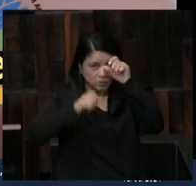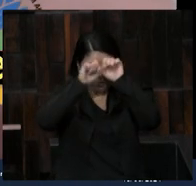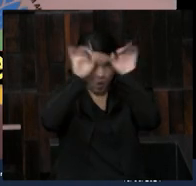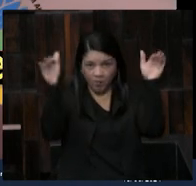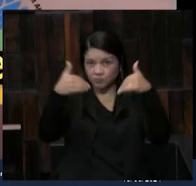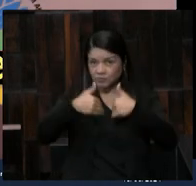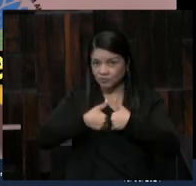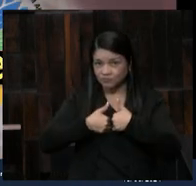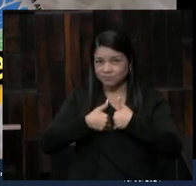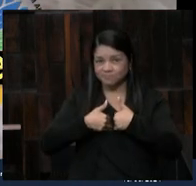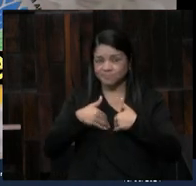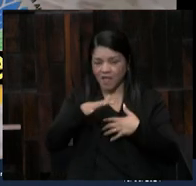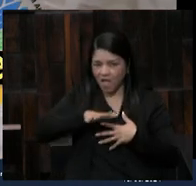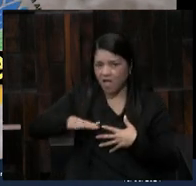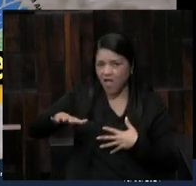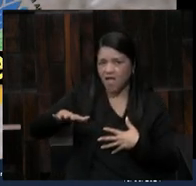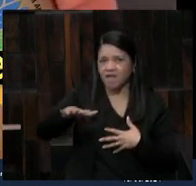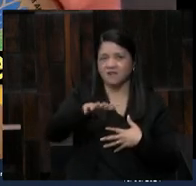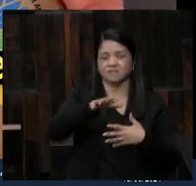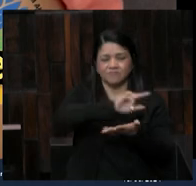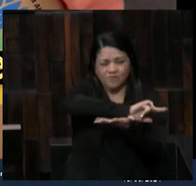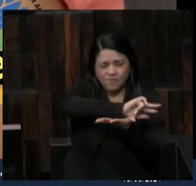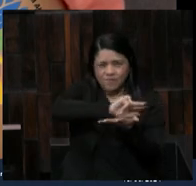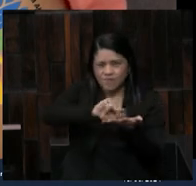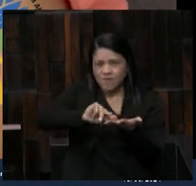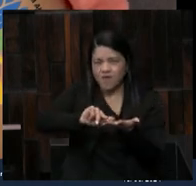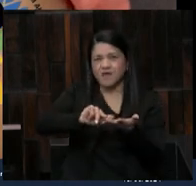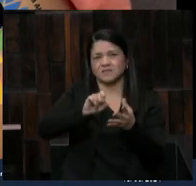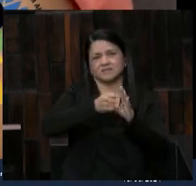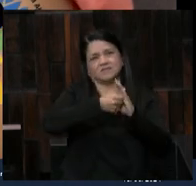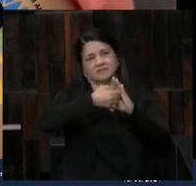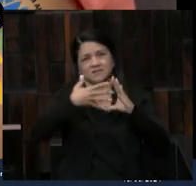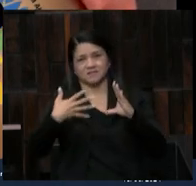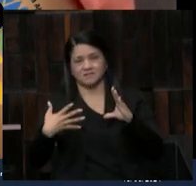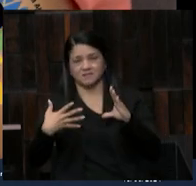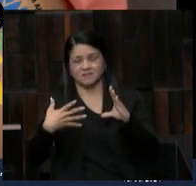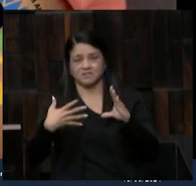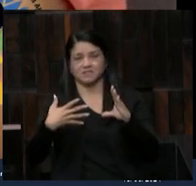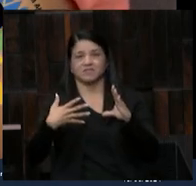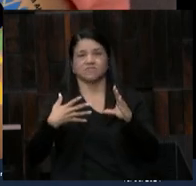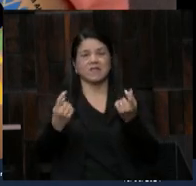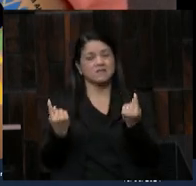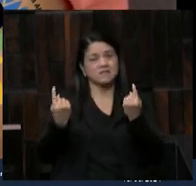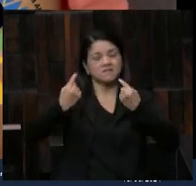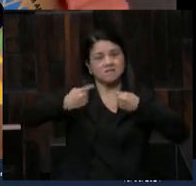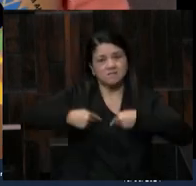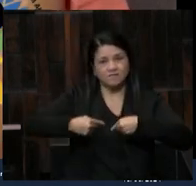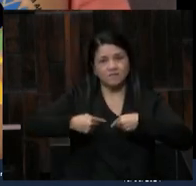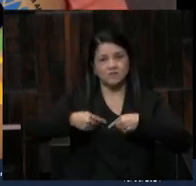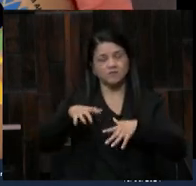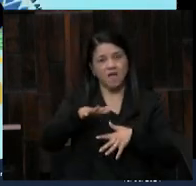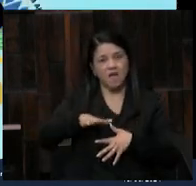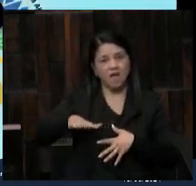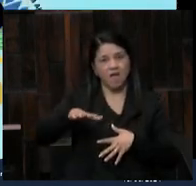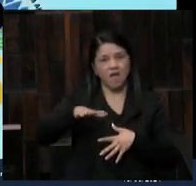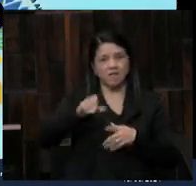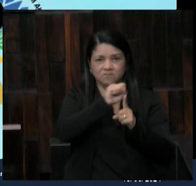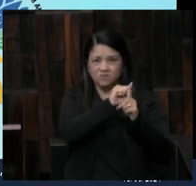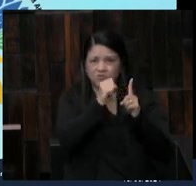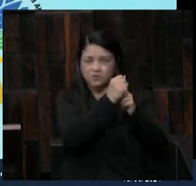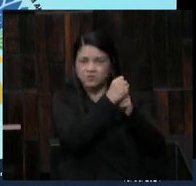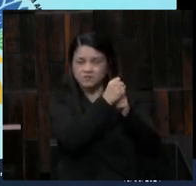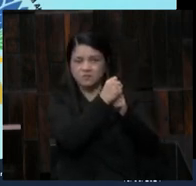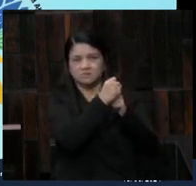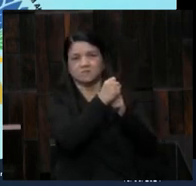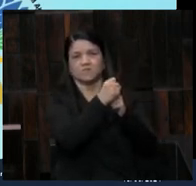autista abrange uma ampla variedade de condições caracterizados por desafios nas áreas de